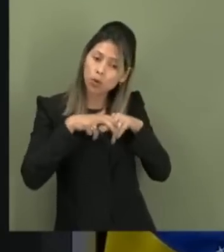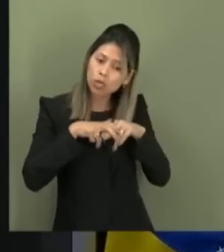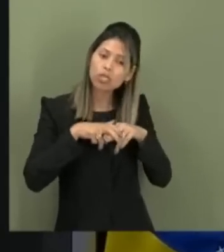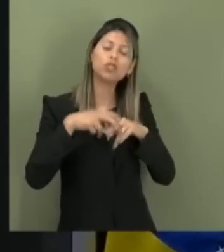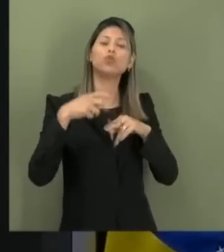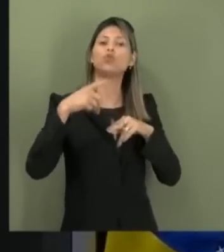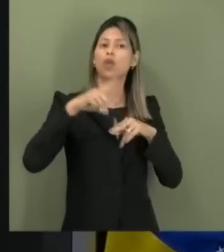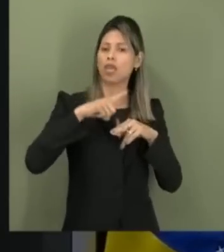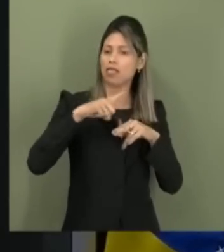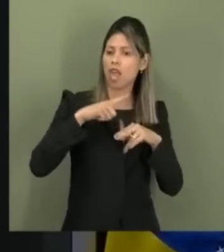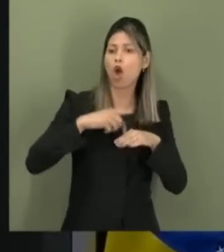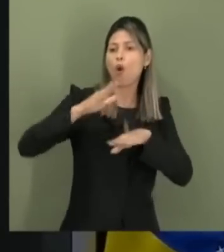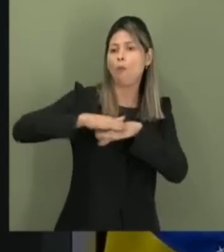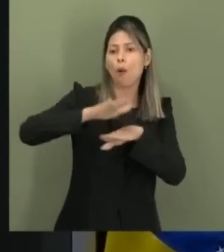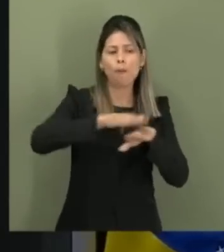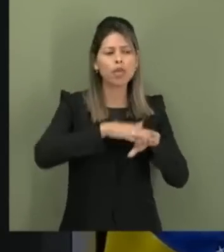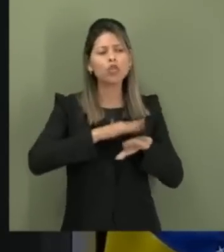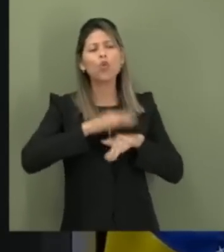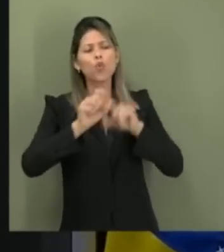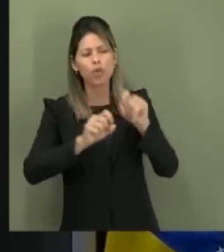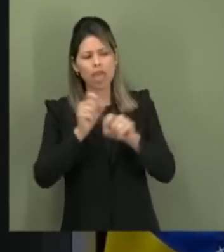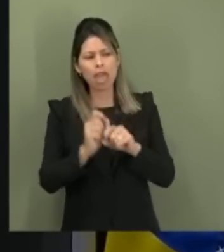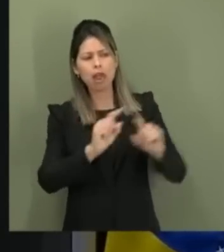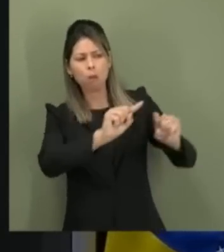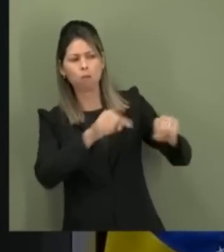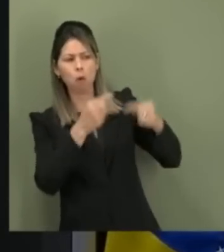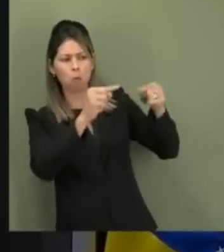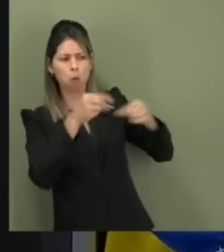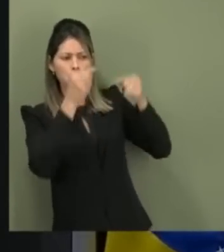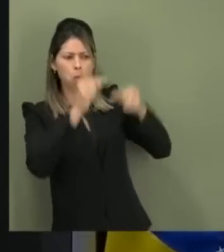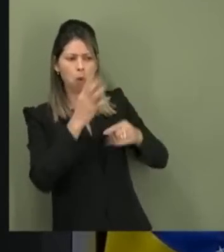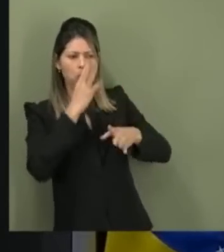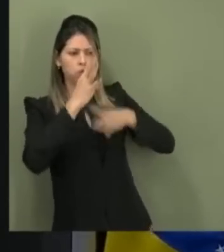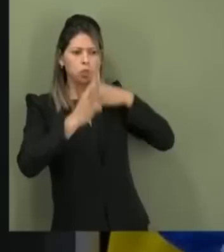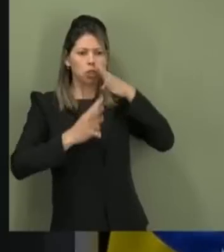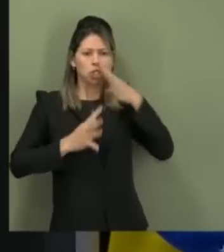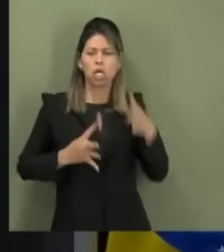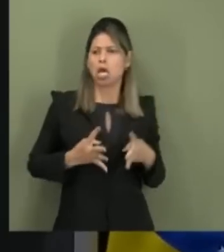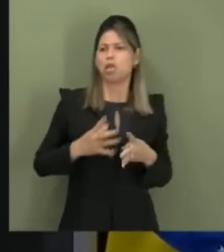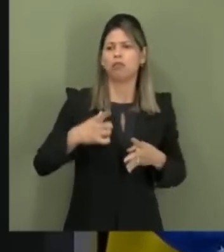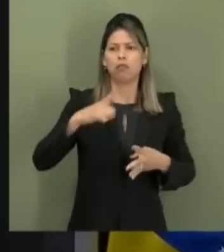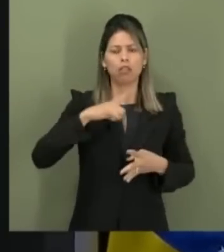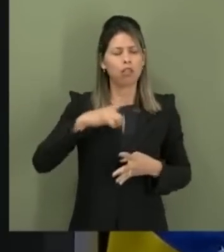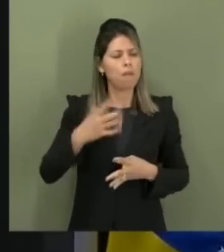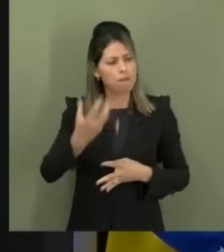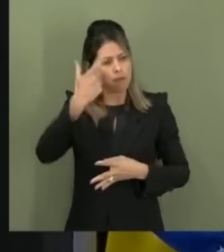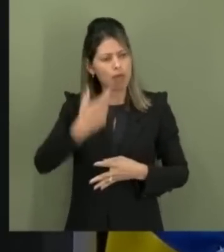que existe esse movimento de retaliação, porque os maiores líderes do crime organizado no país